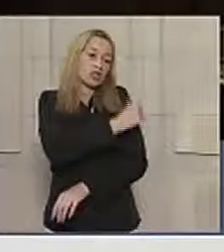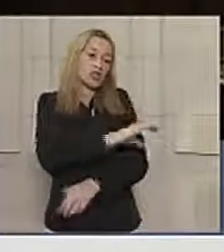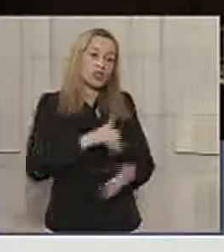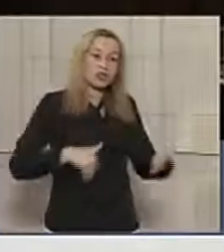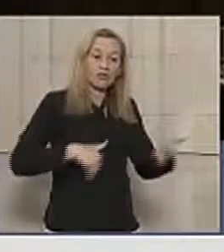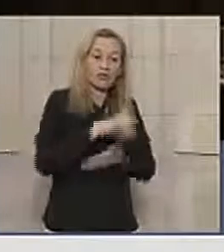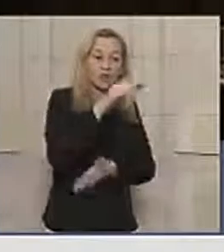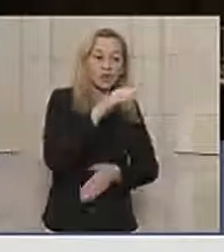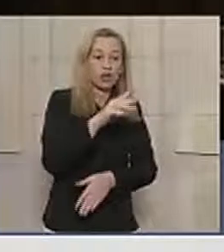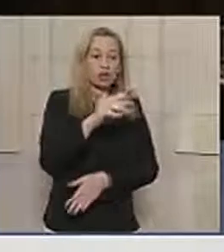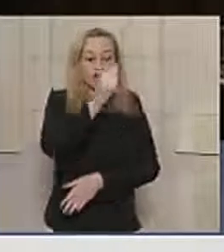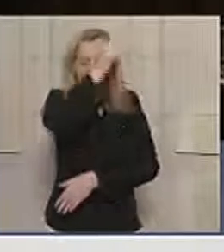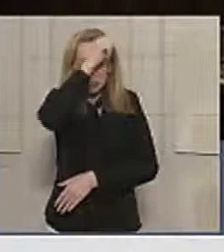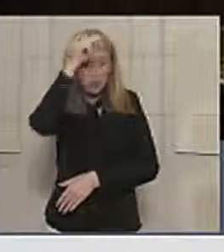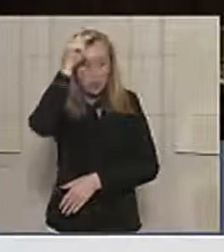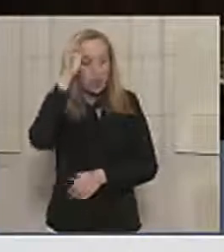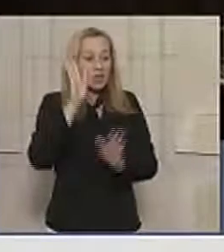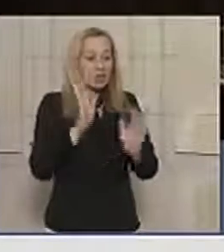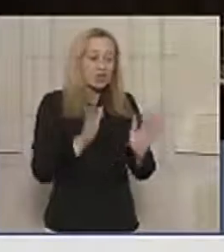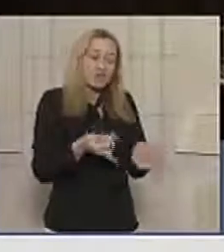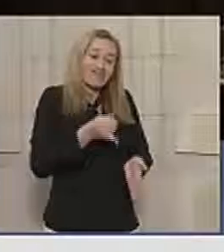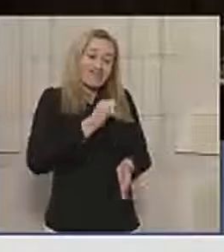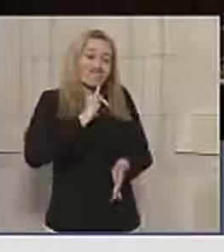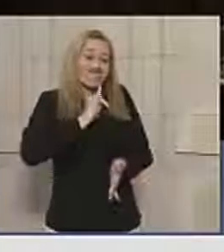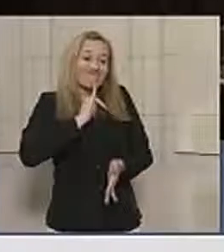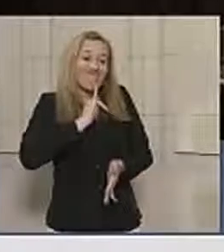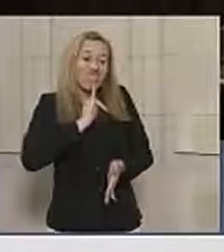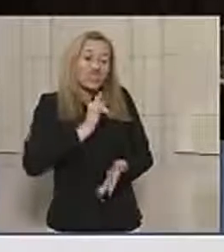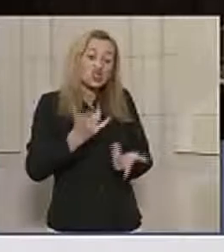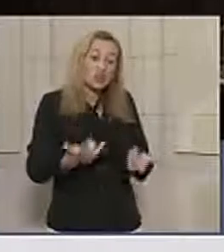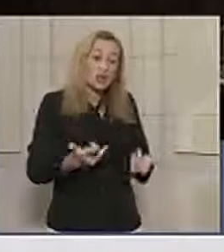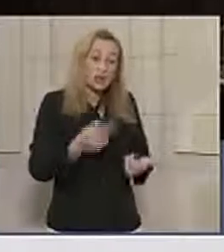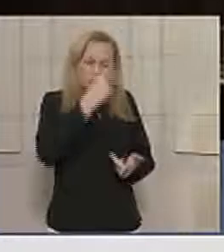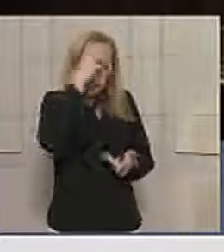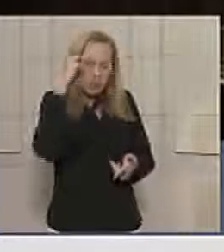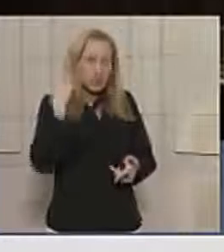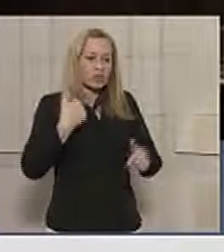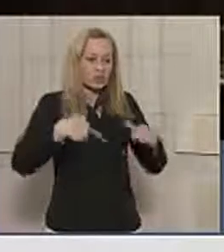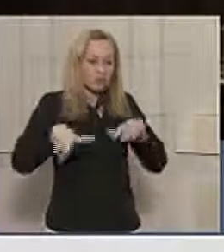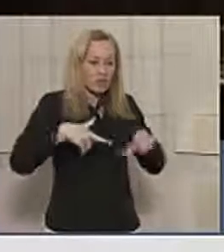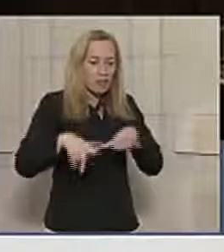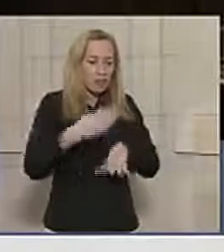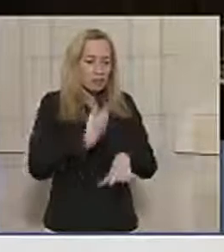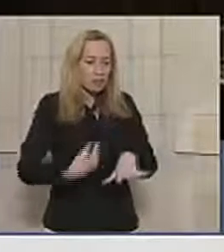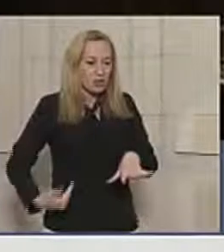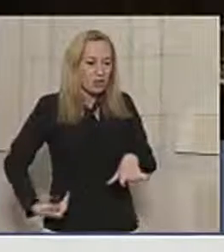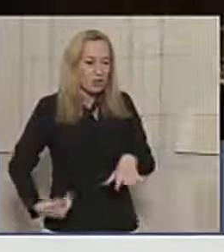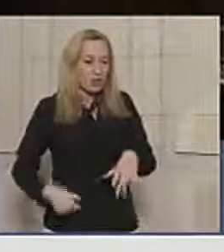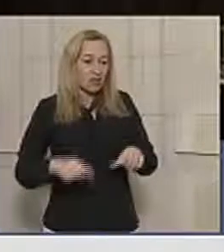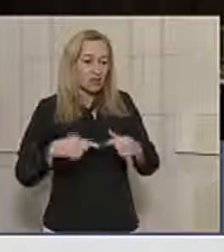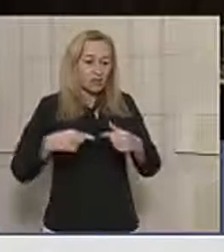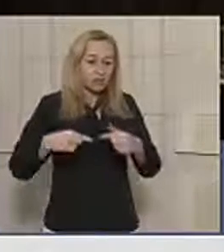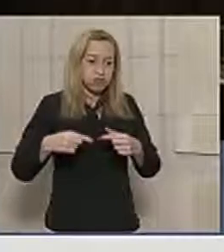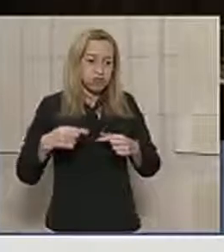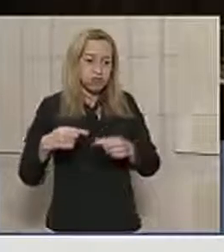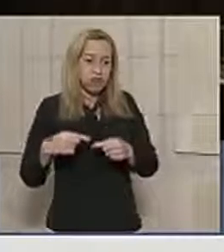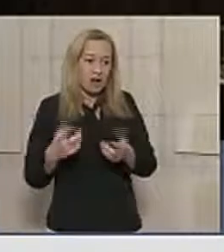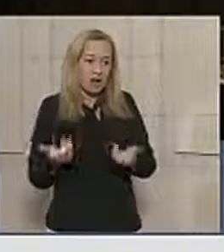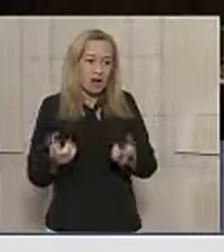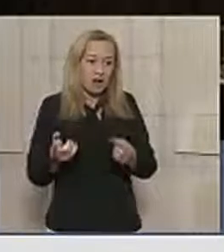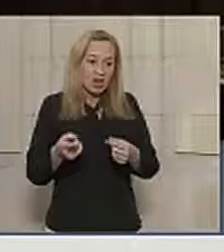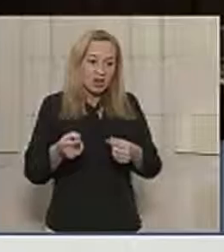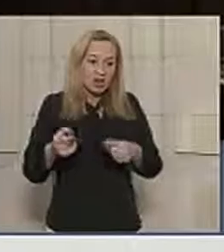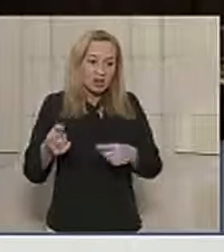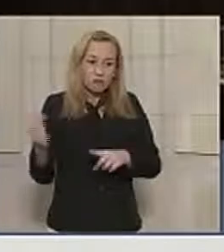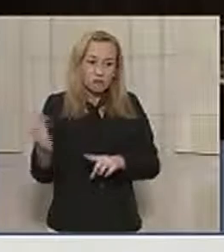esse servidor foi ameaçado e foi orientado a deixar o país ou então a deixar de